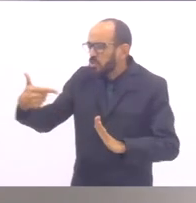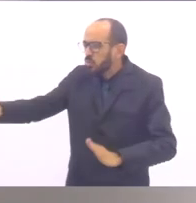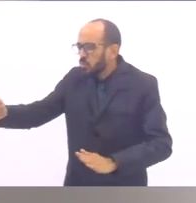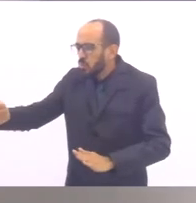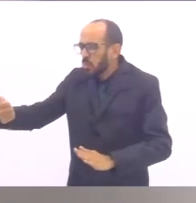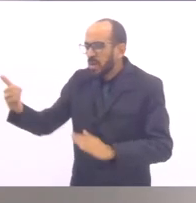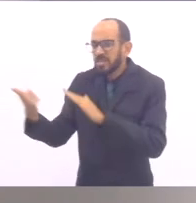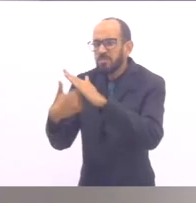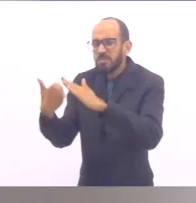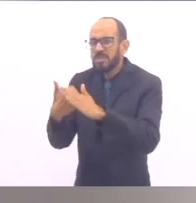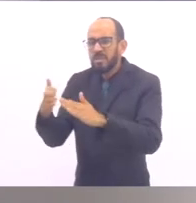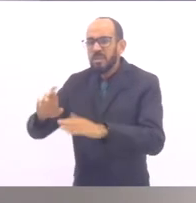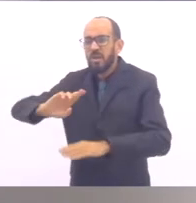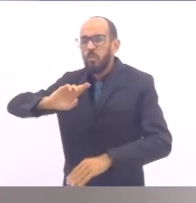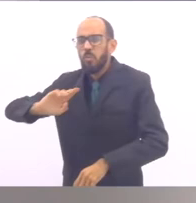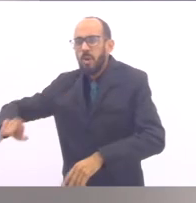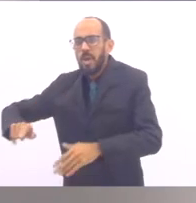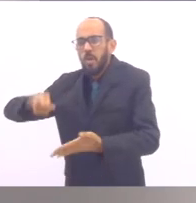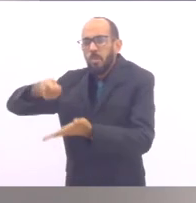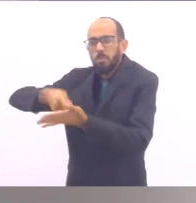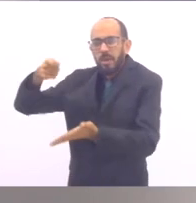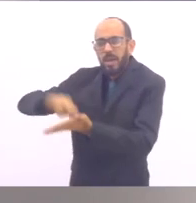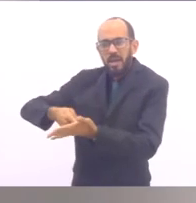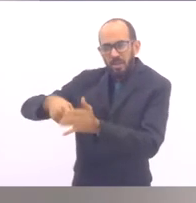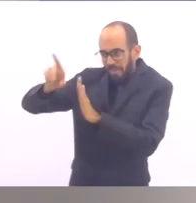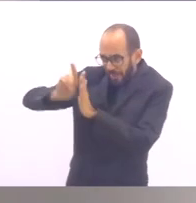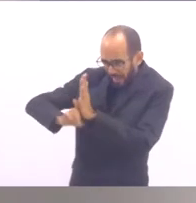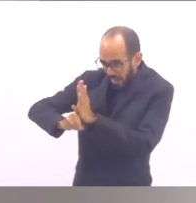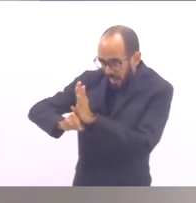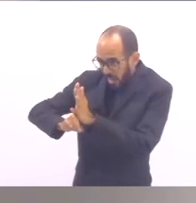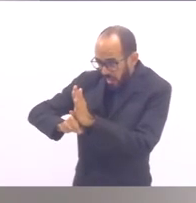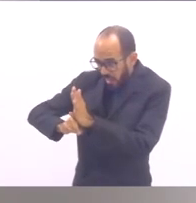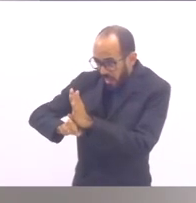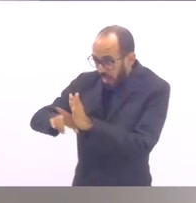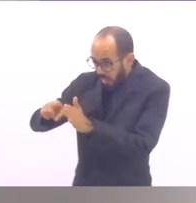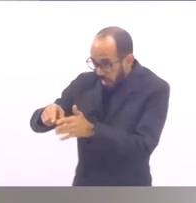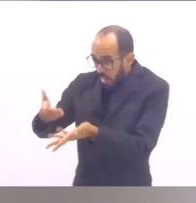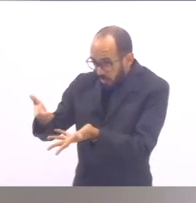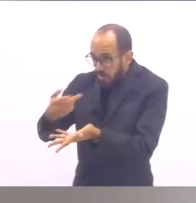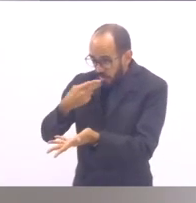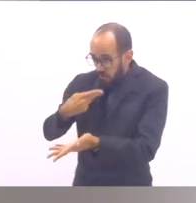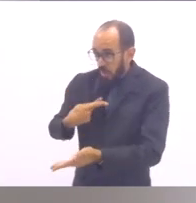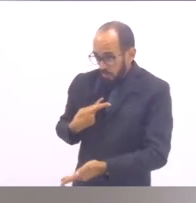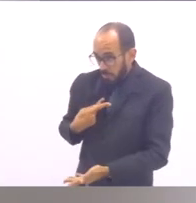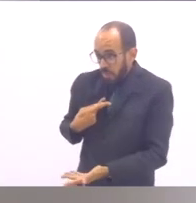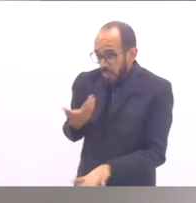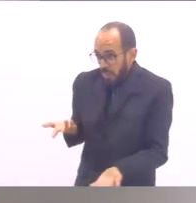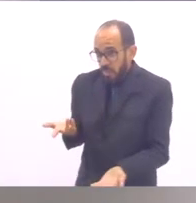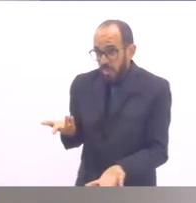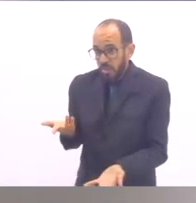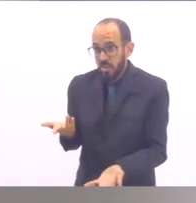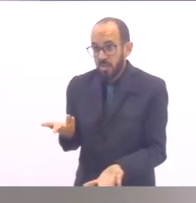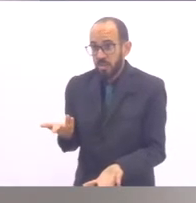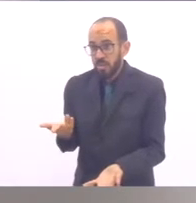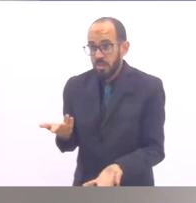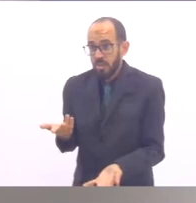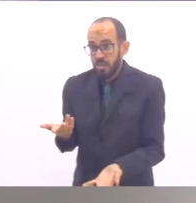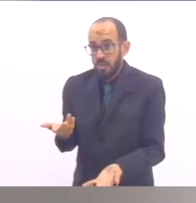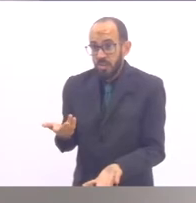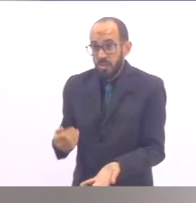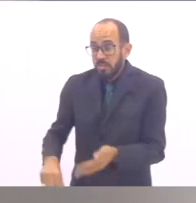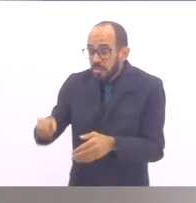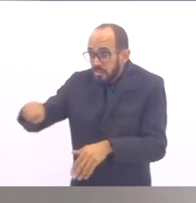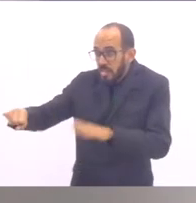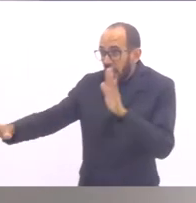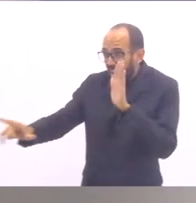não são obrigadas a declarar isso. Por lei obriga. São obrigadas. Desculpe, a lei obriga. Não sabe